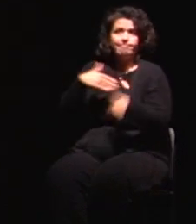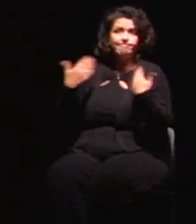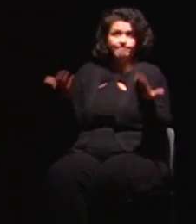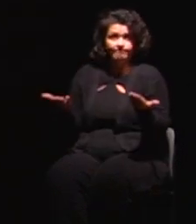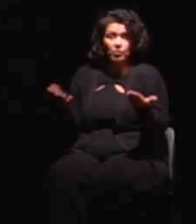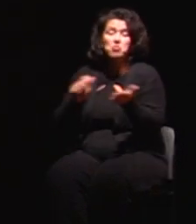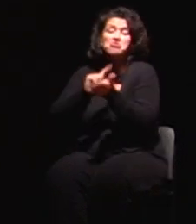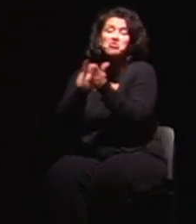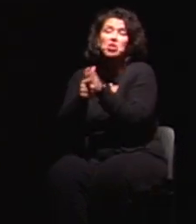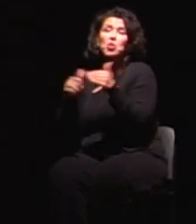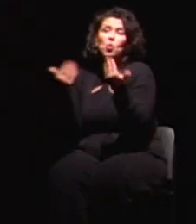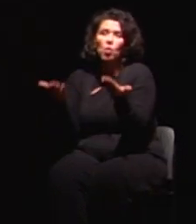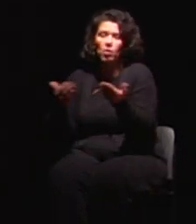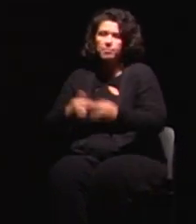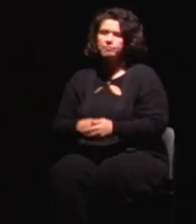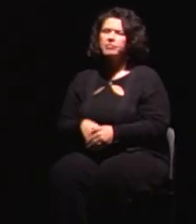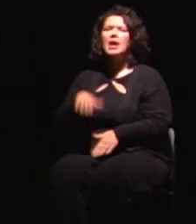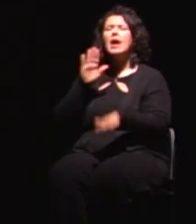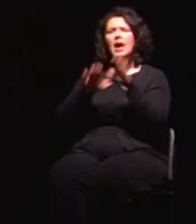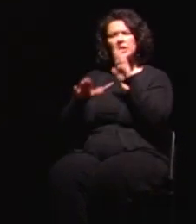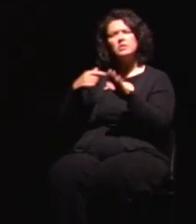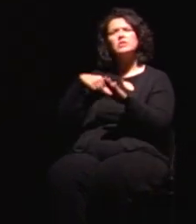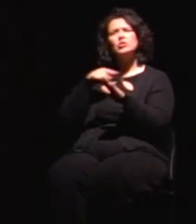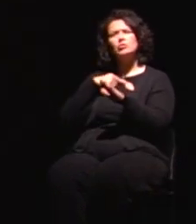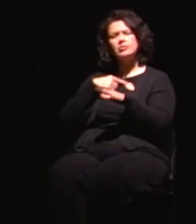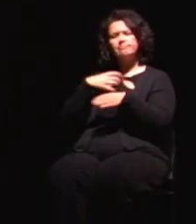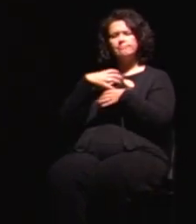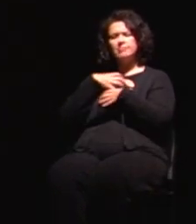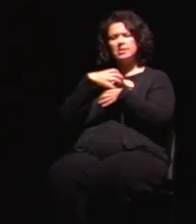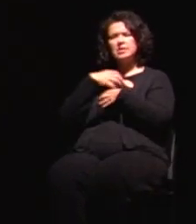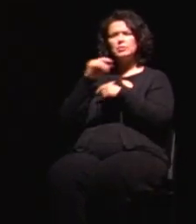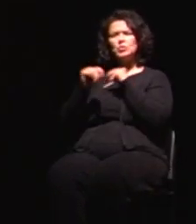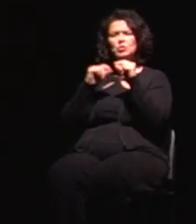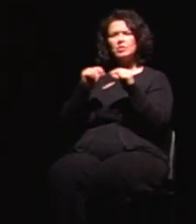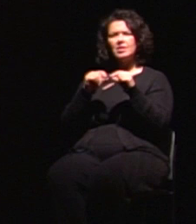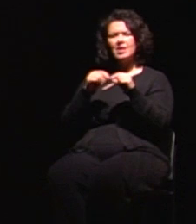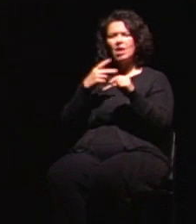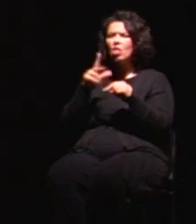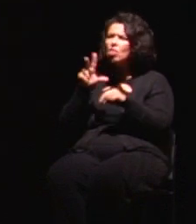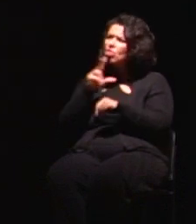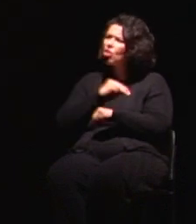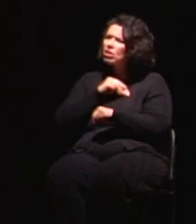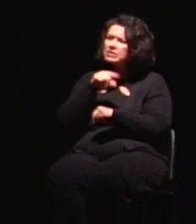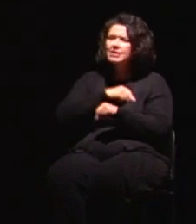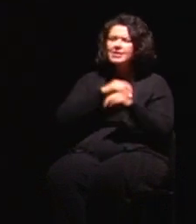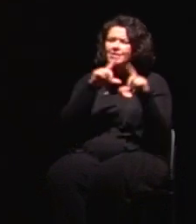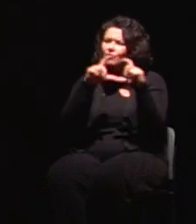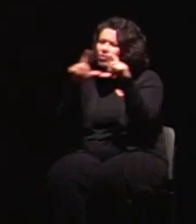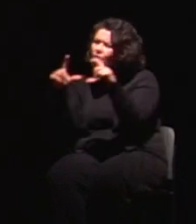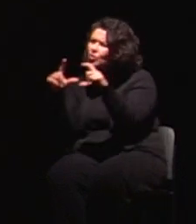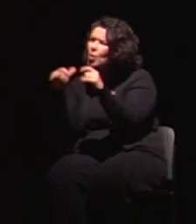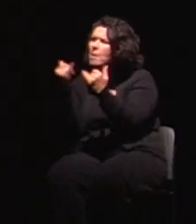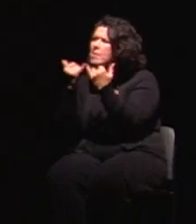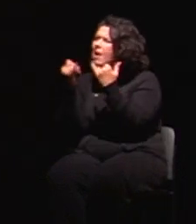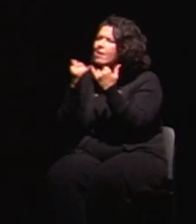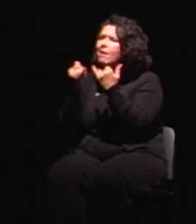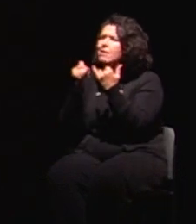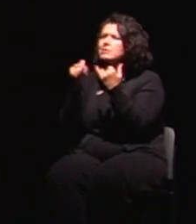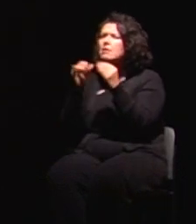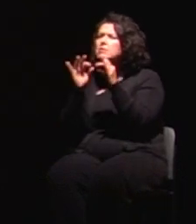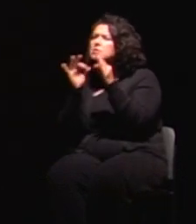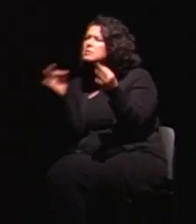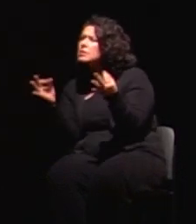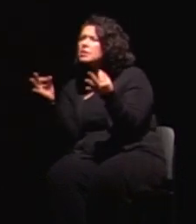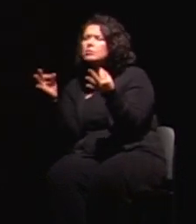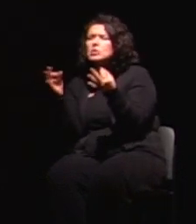ouvimos, ou até chegamos a ter uma sensação de que nossa, essas fotos parecem ingênuas. Né. Parecem ingênuas porque parecem